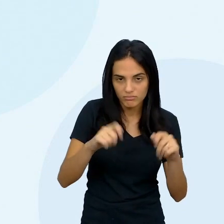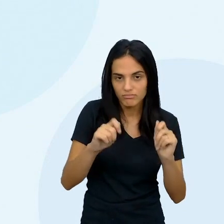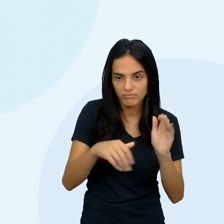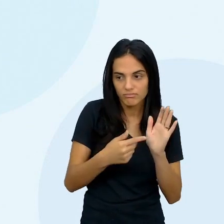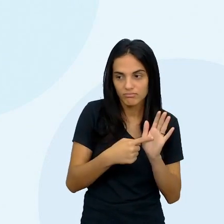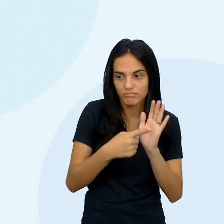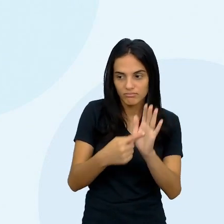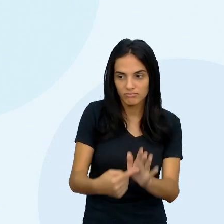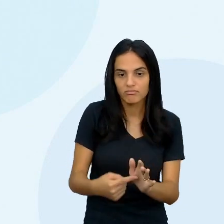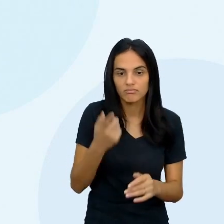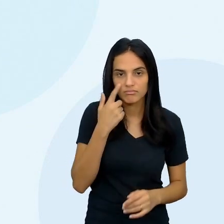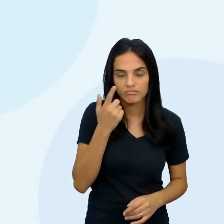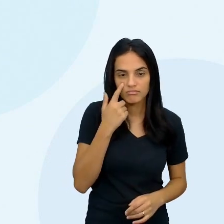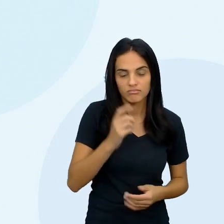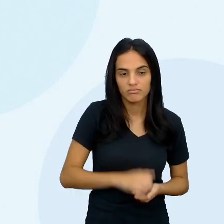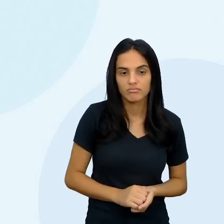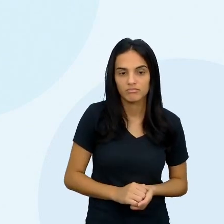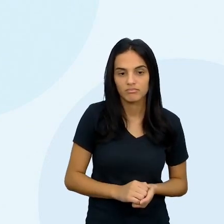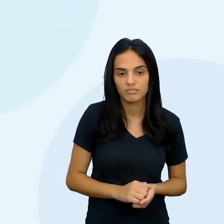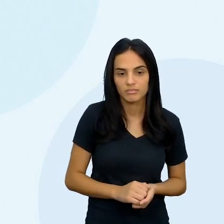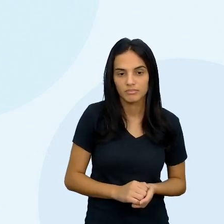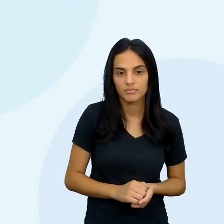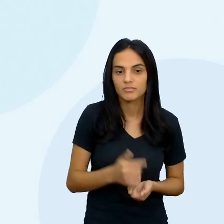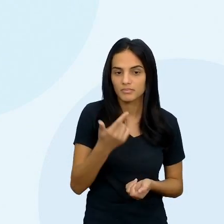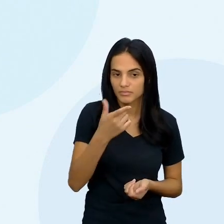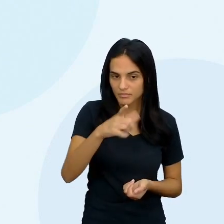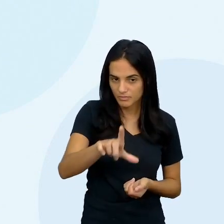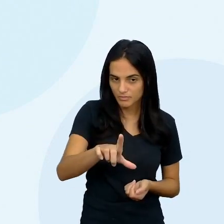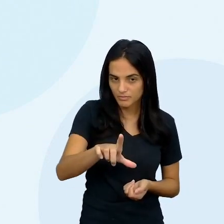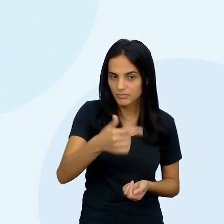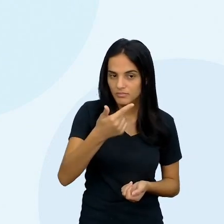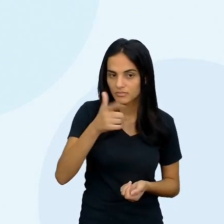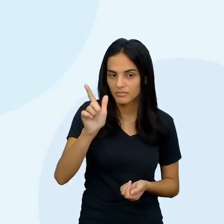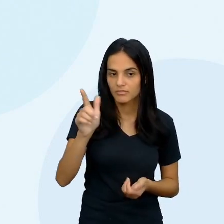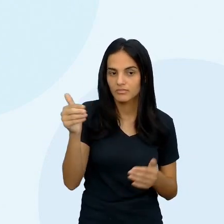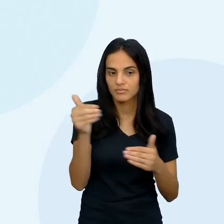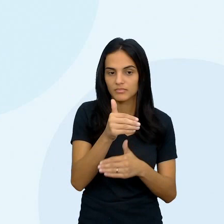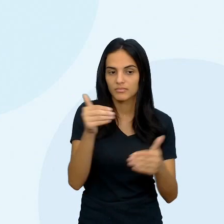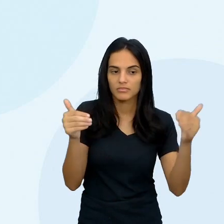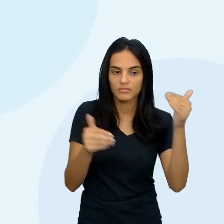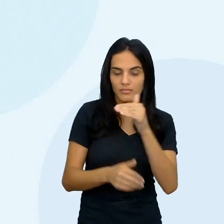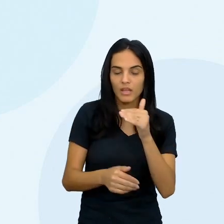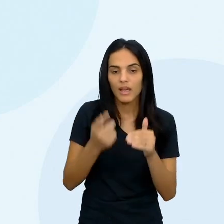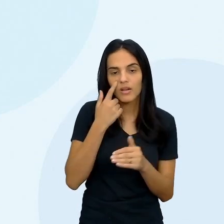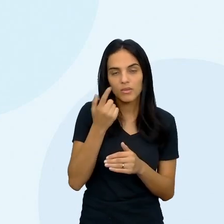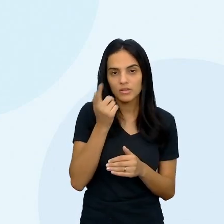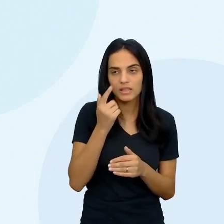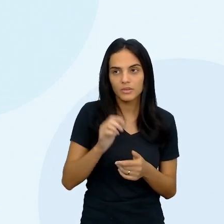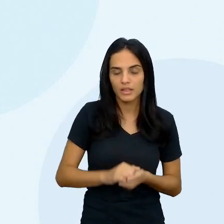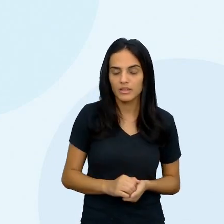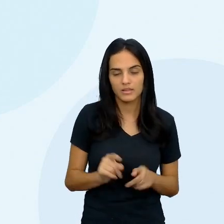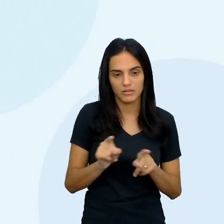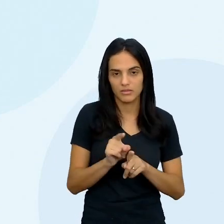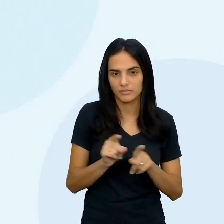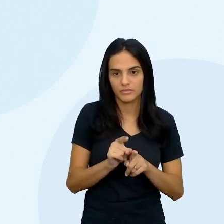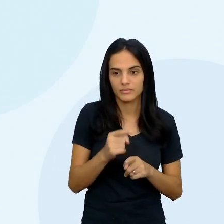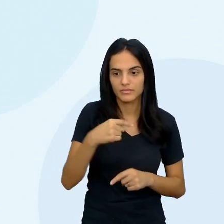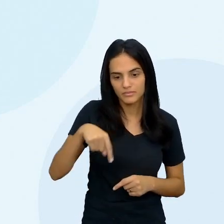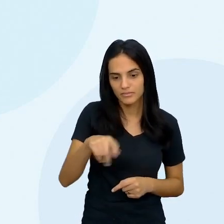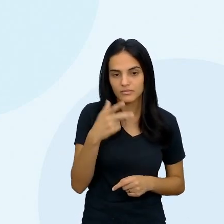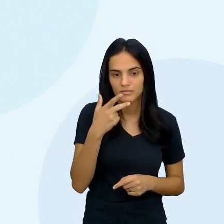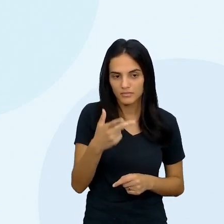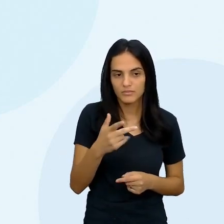do material. É legal pra caramba. No próximo slide, nós vamos falar um pouquinho sobre... A gente acabou falando